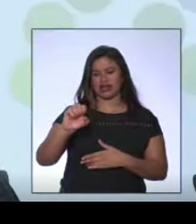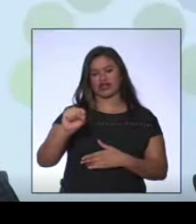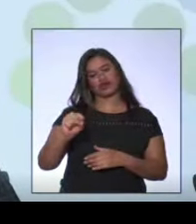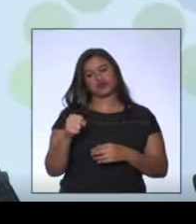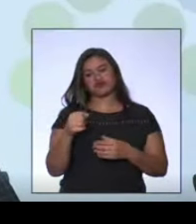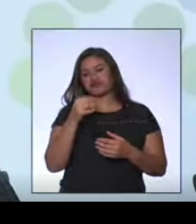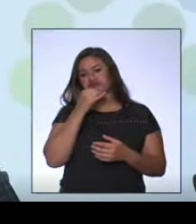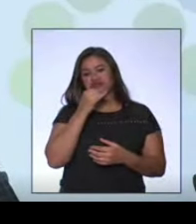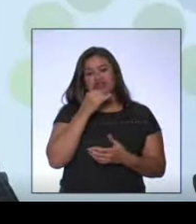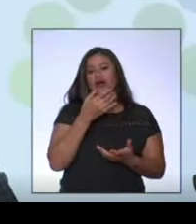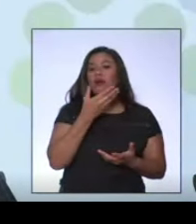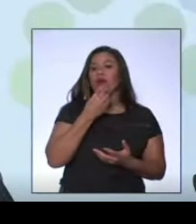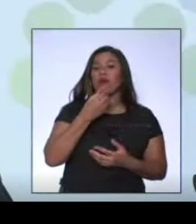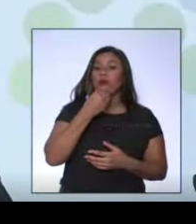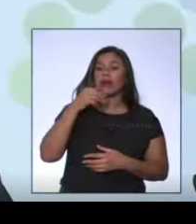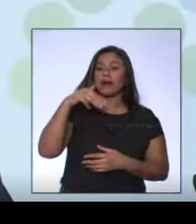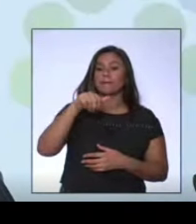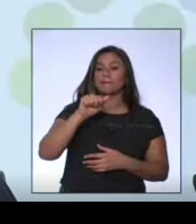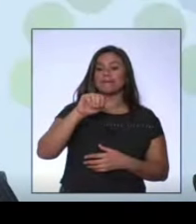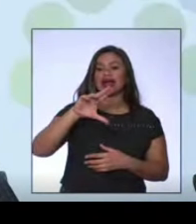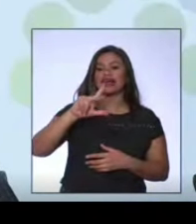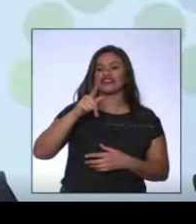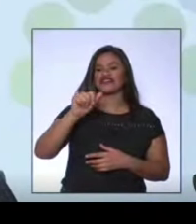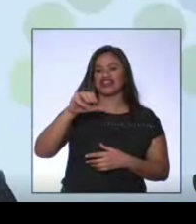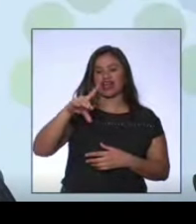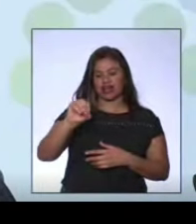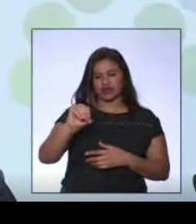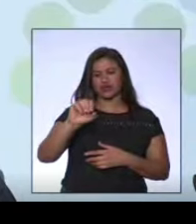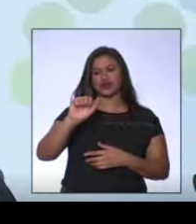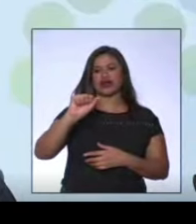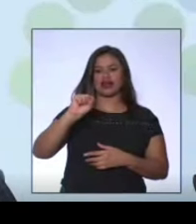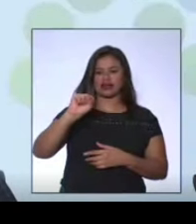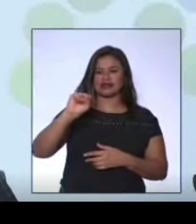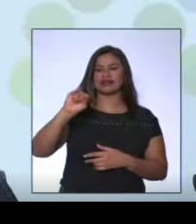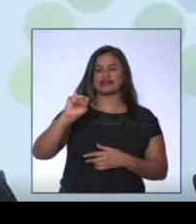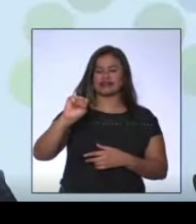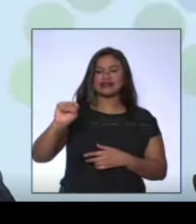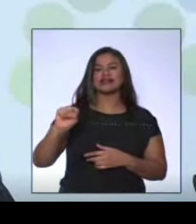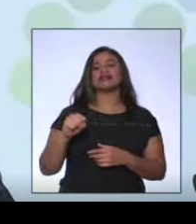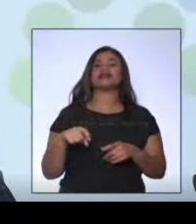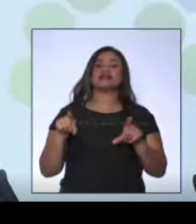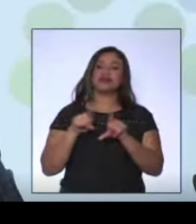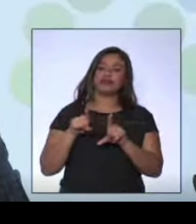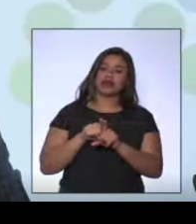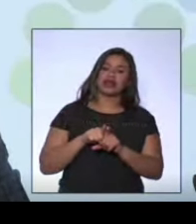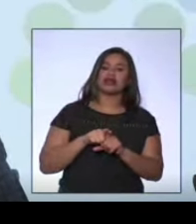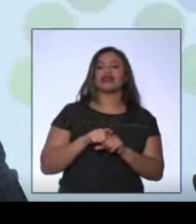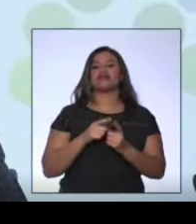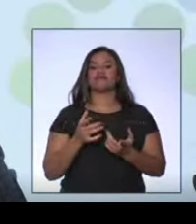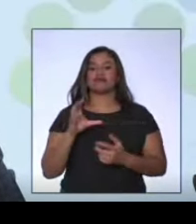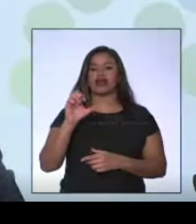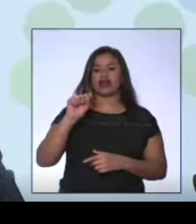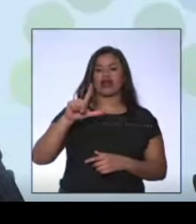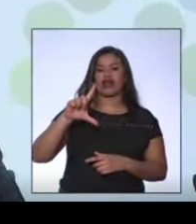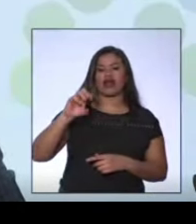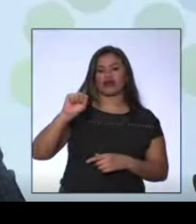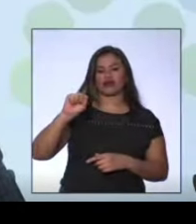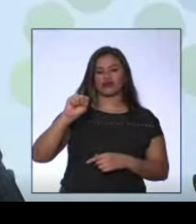Assis apenas na escola, ela ter lido Carlos Drummond de Andrade um pouquinho depois, né? Minha avó não é tão jovem assim. A questão é